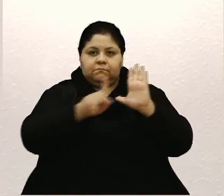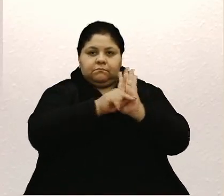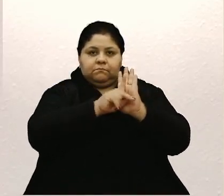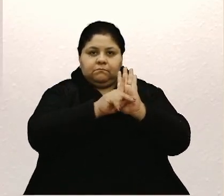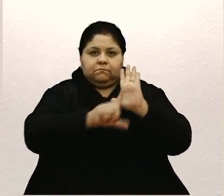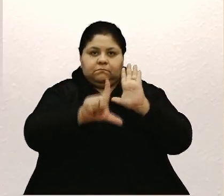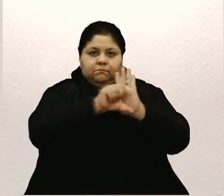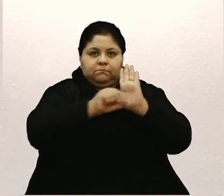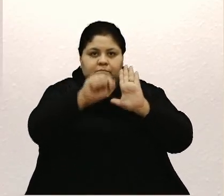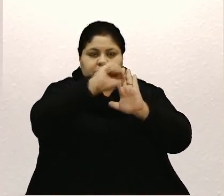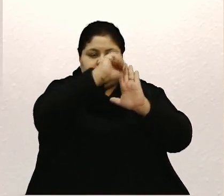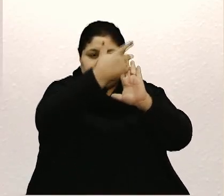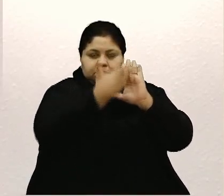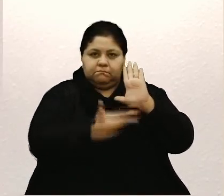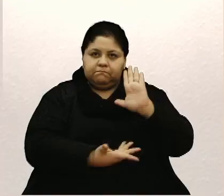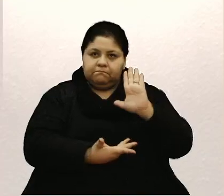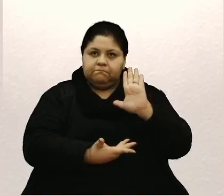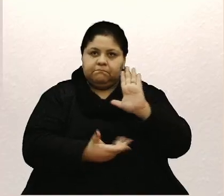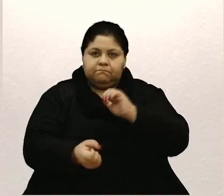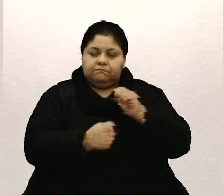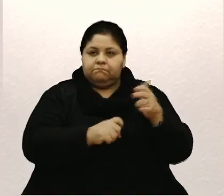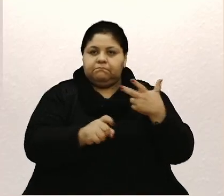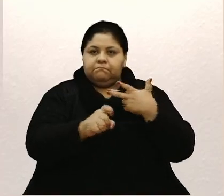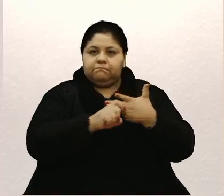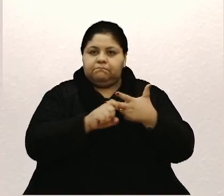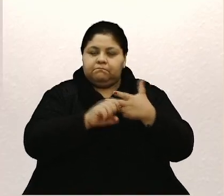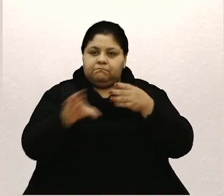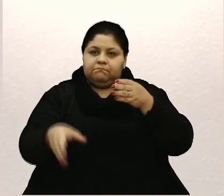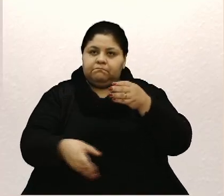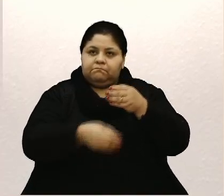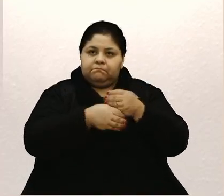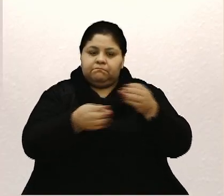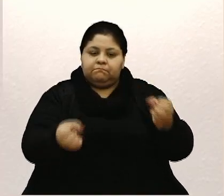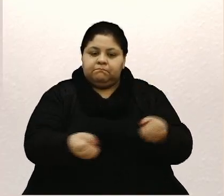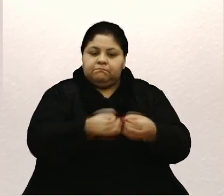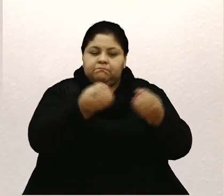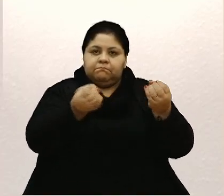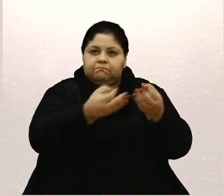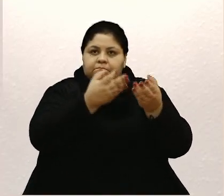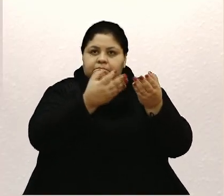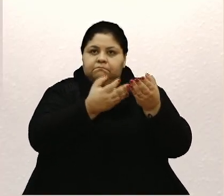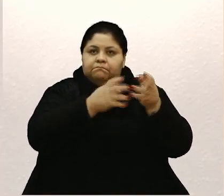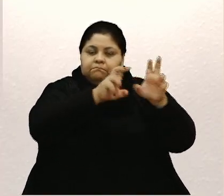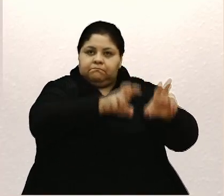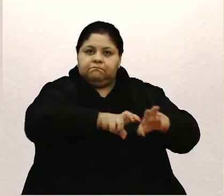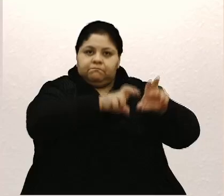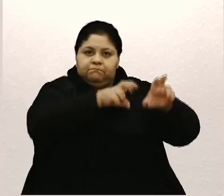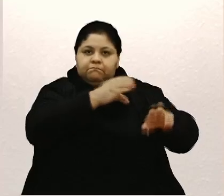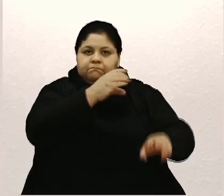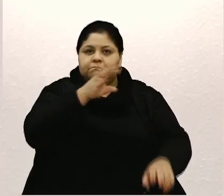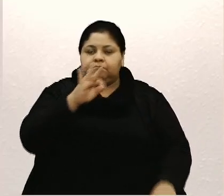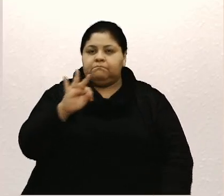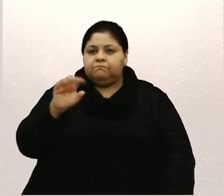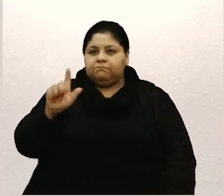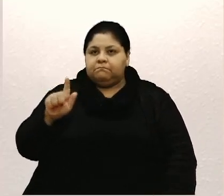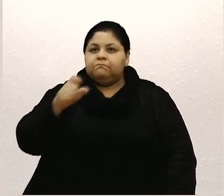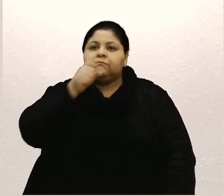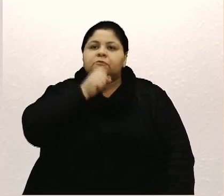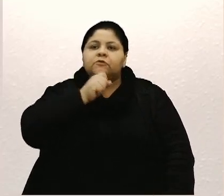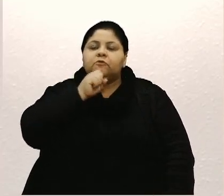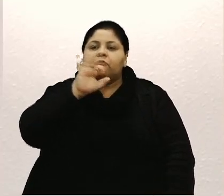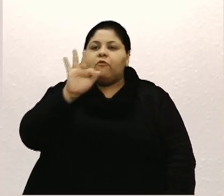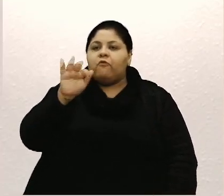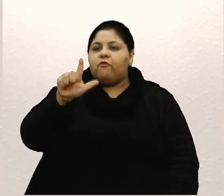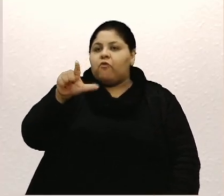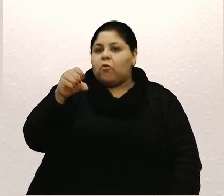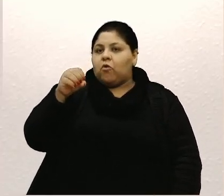emendado de autoria do Poder Executivo Municipal, que inclui a festa campeira do CTG Vovô Florian no calendário oficial